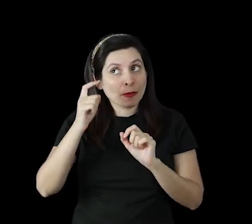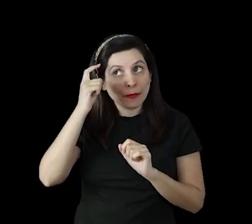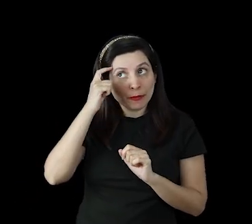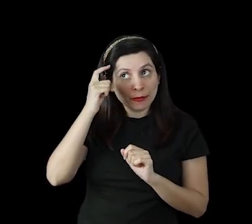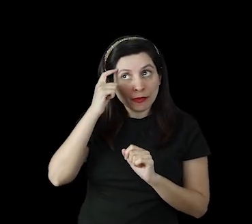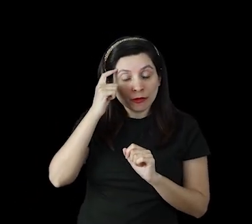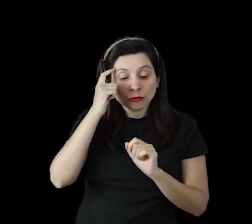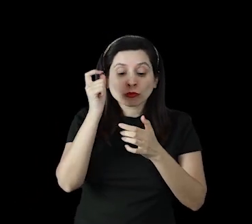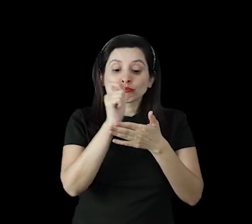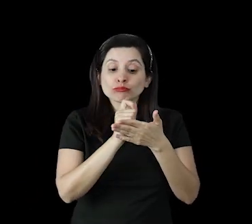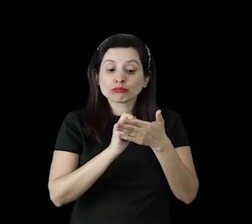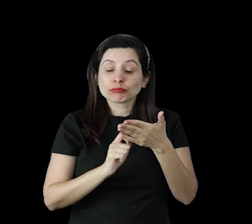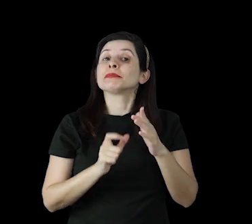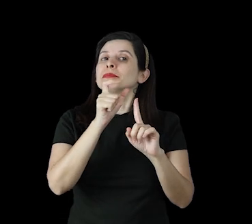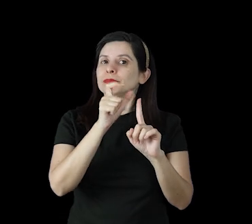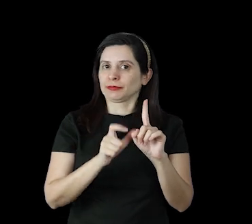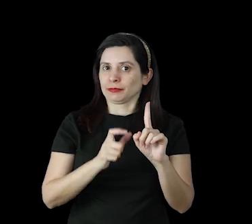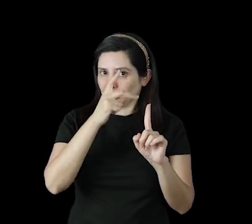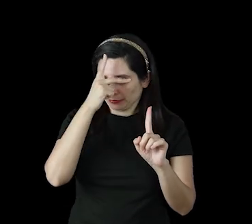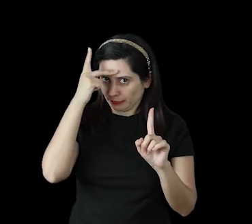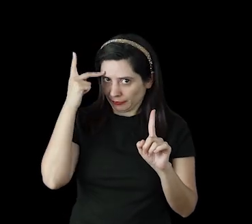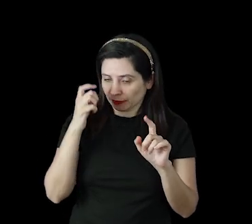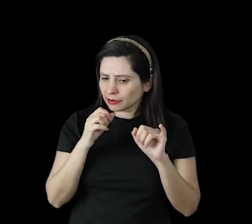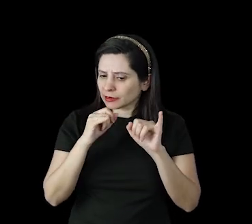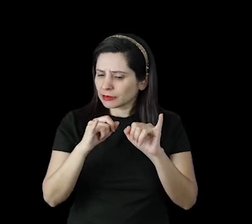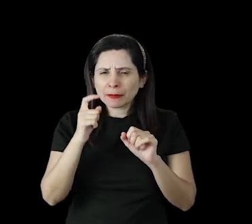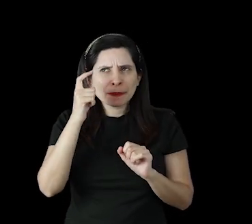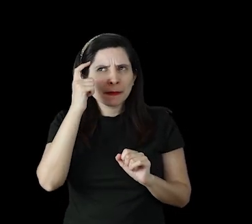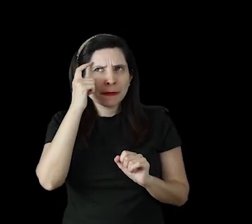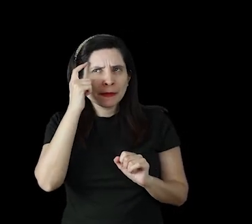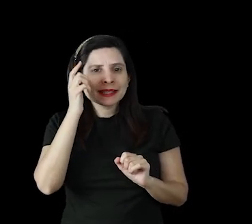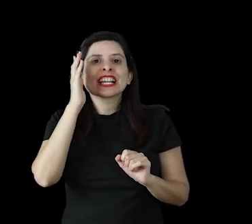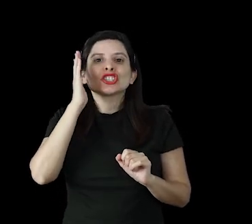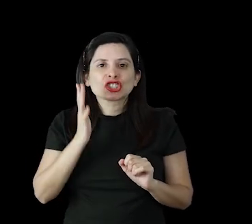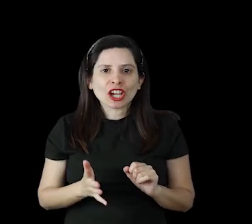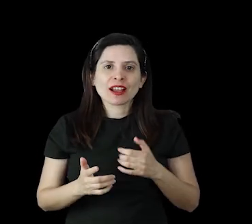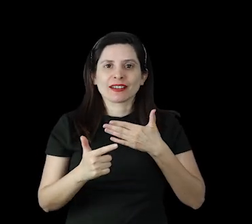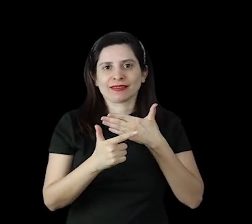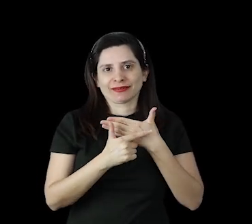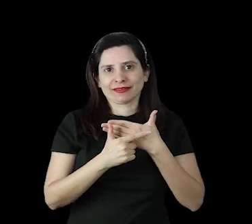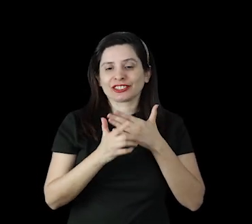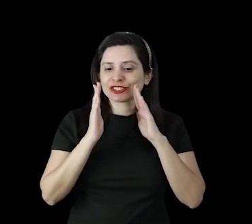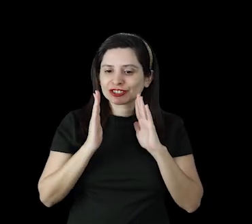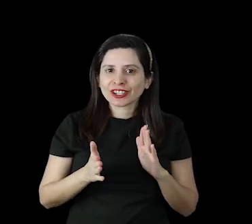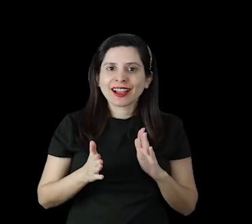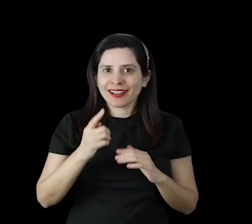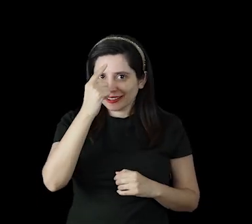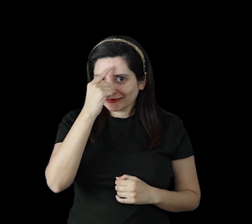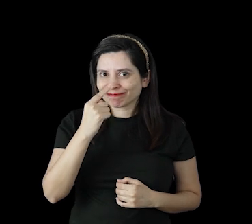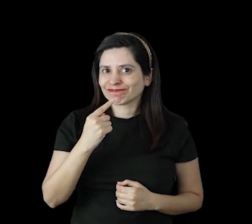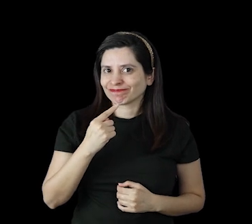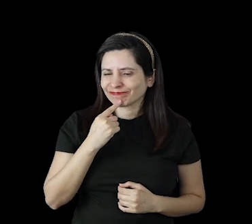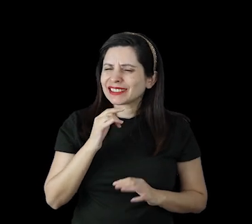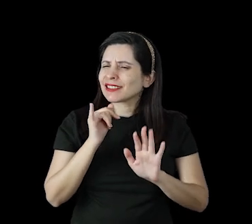estou roteirizando uma pessoa", porque se a gente pensar já na função, a gente já vai sair no estereótipo,